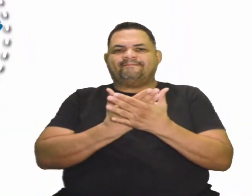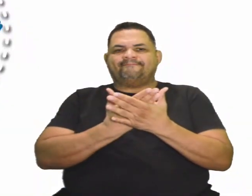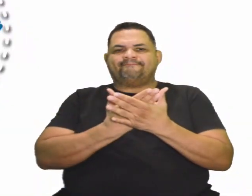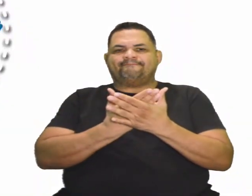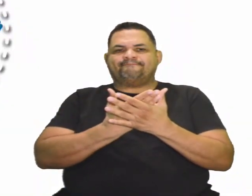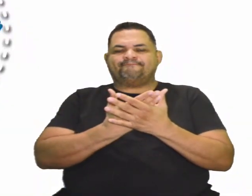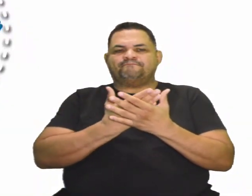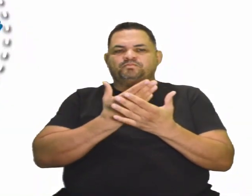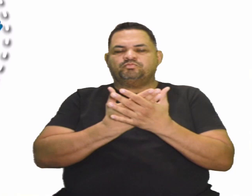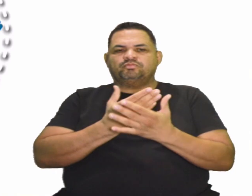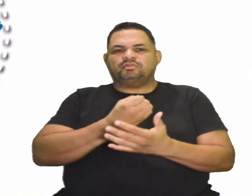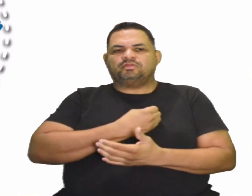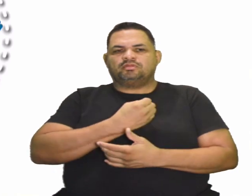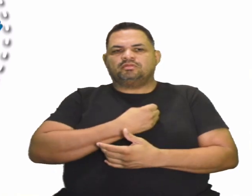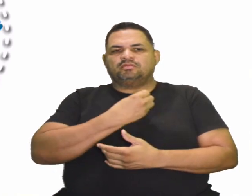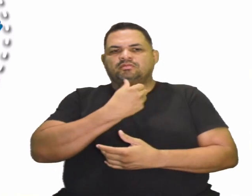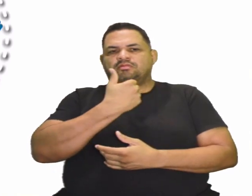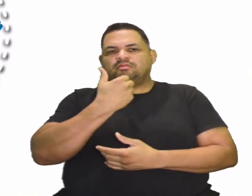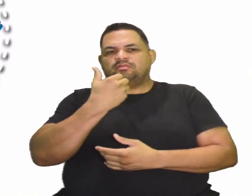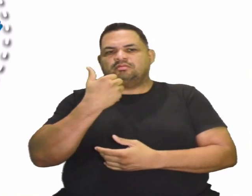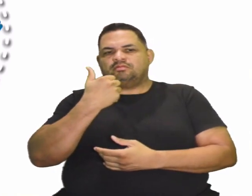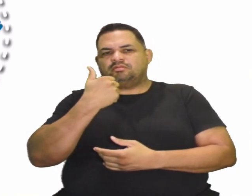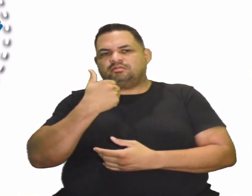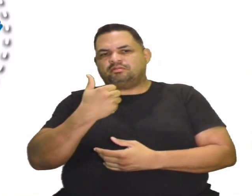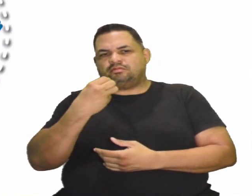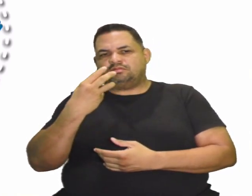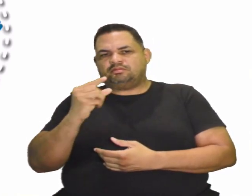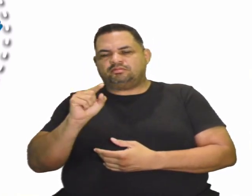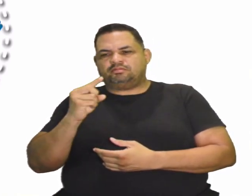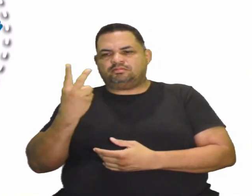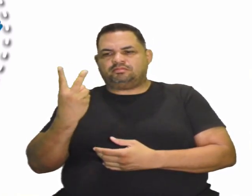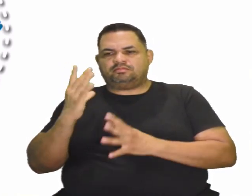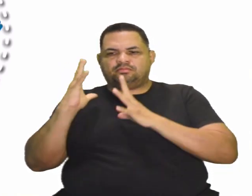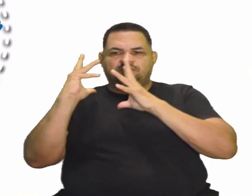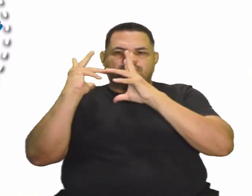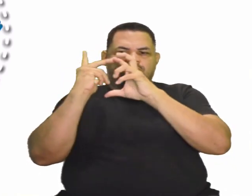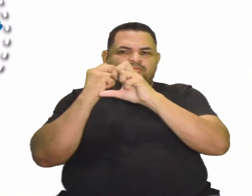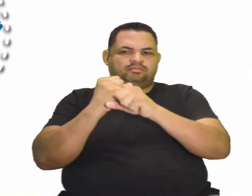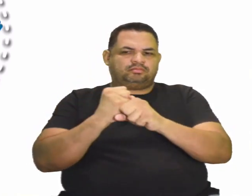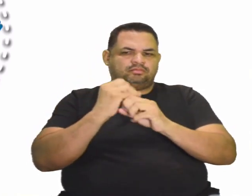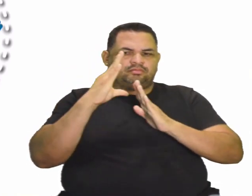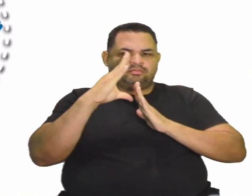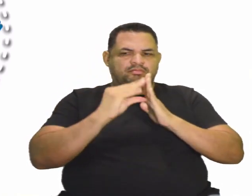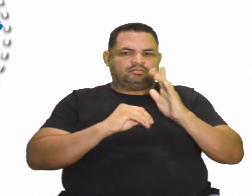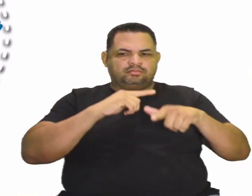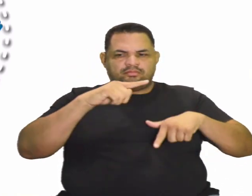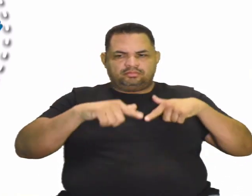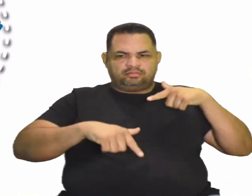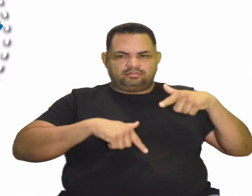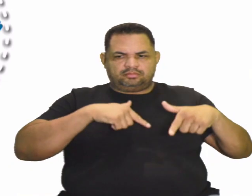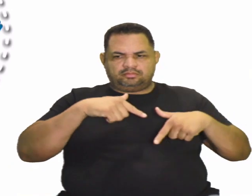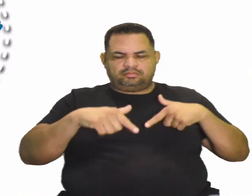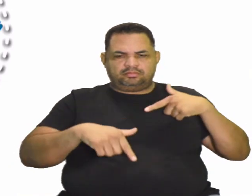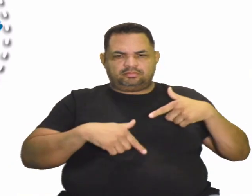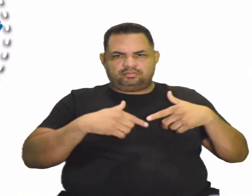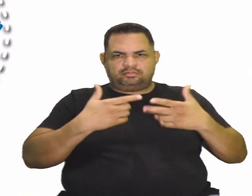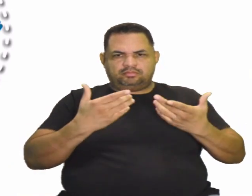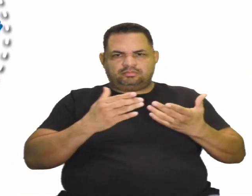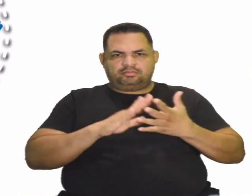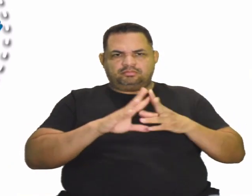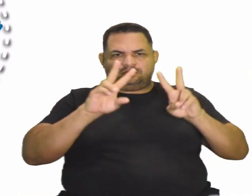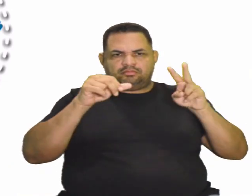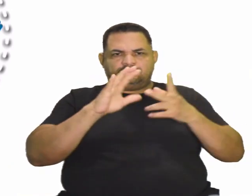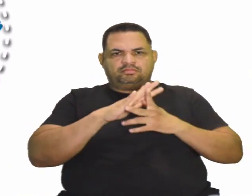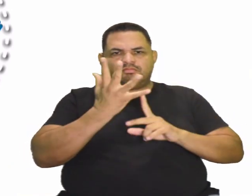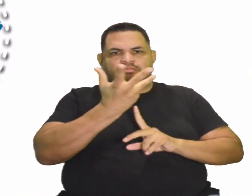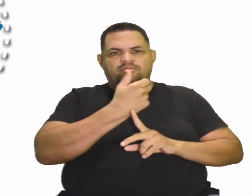aula 13.2, fechando aí com a revisão dos conteúdos. Trabalhamos então com o tema Arte